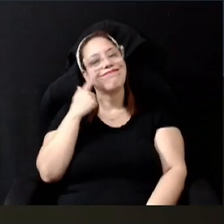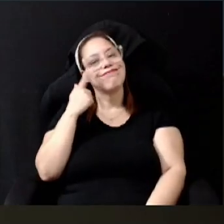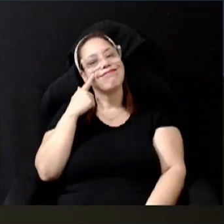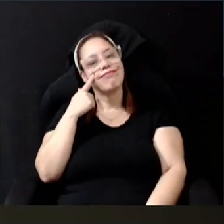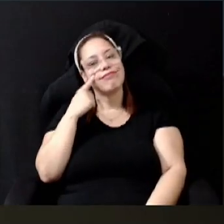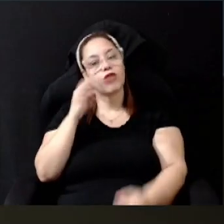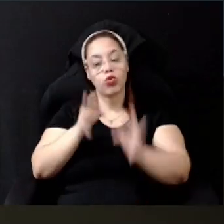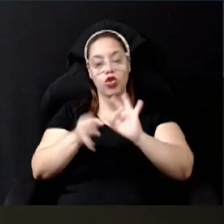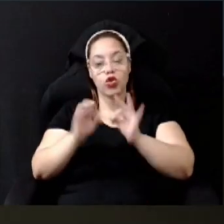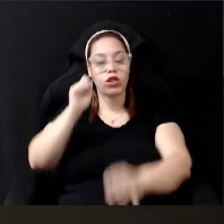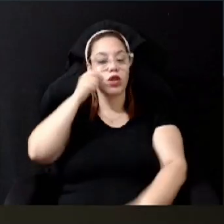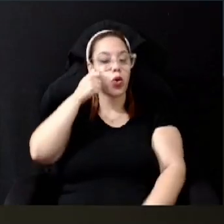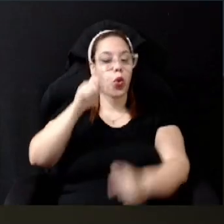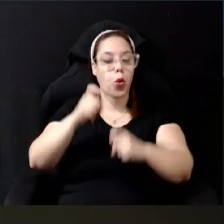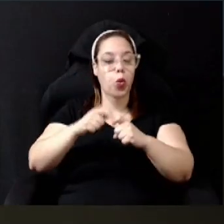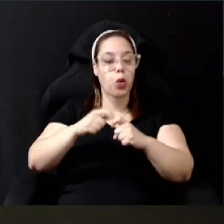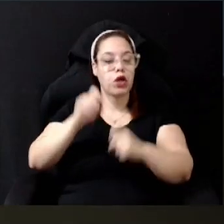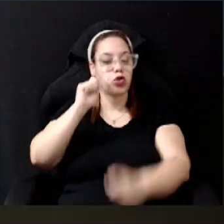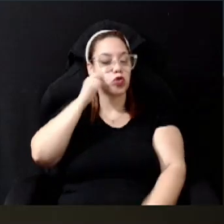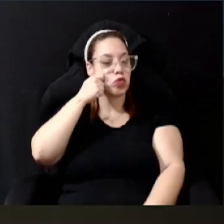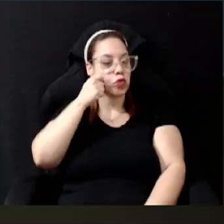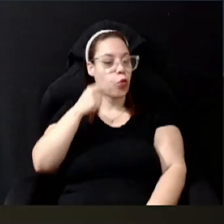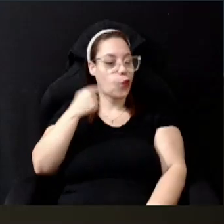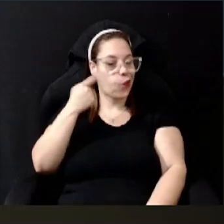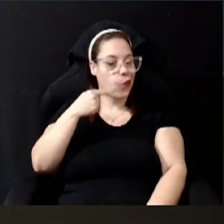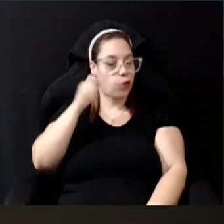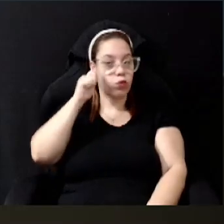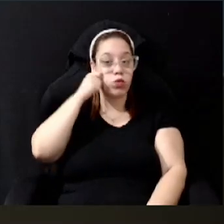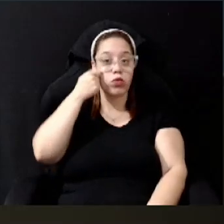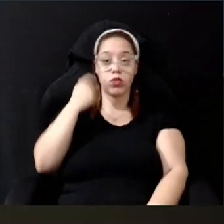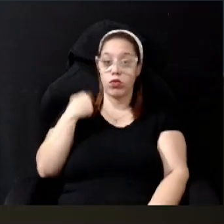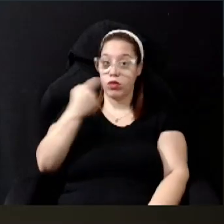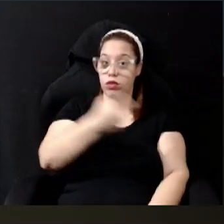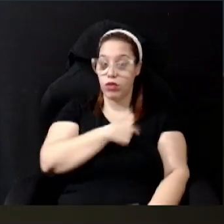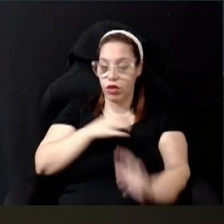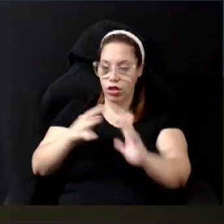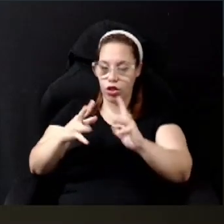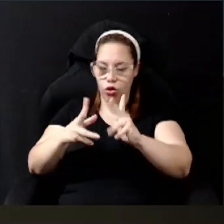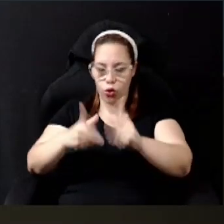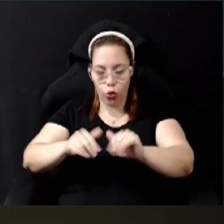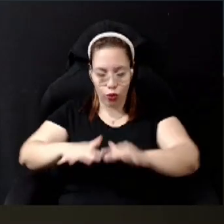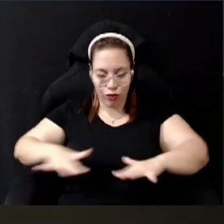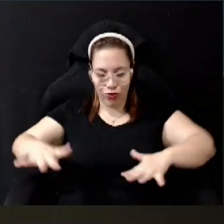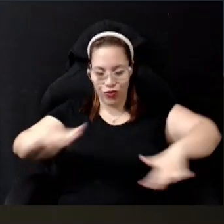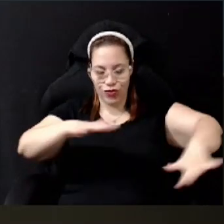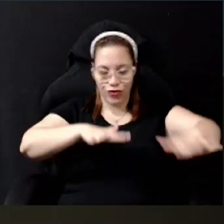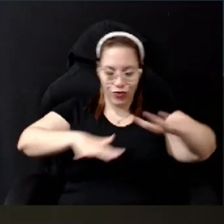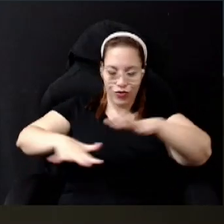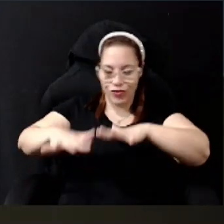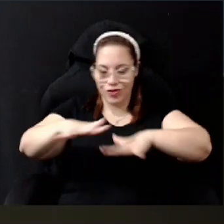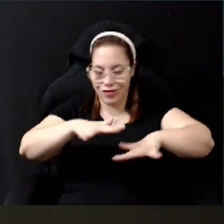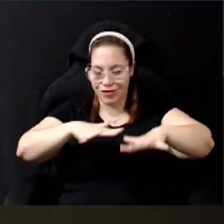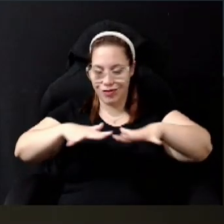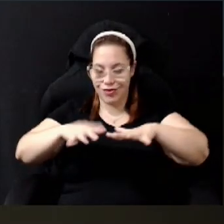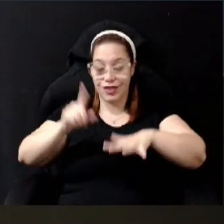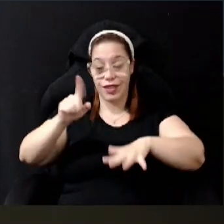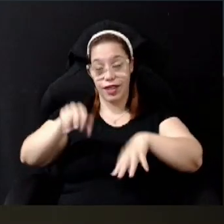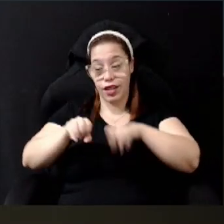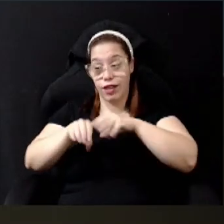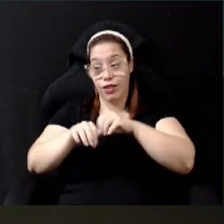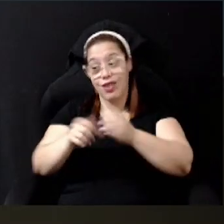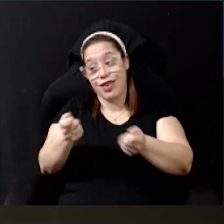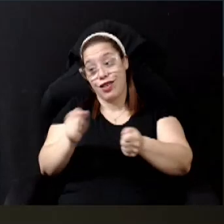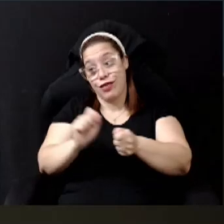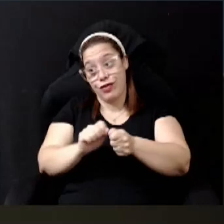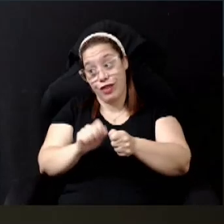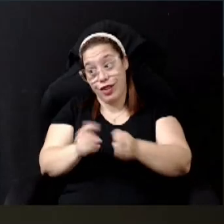médico negro, um advogado negro, de ver os nossos em todos os lugares, em todas as posições. É isso que a educação faz. E a